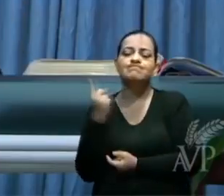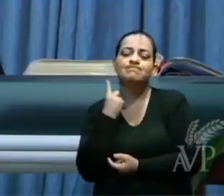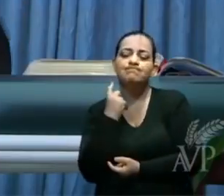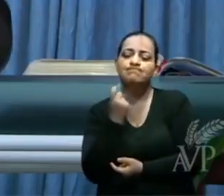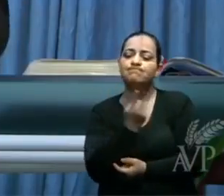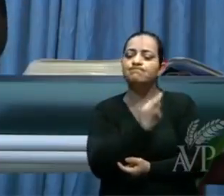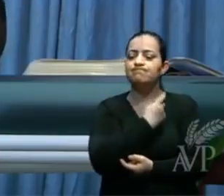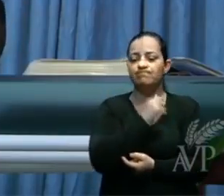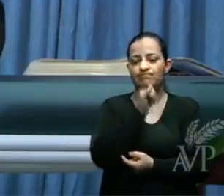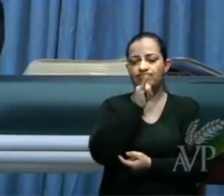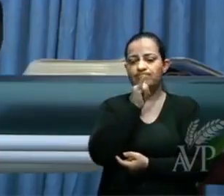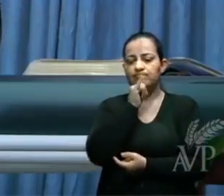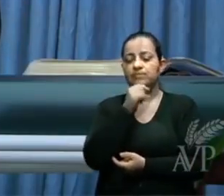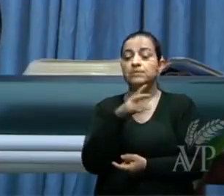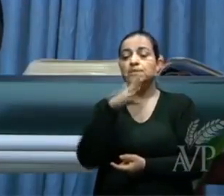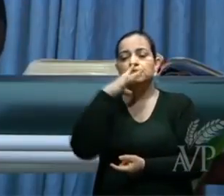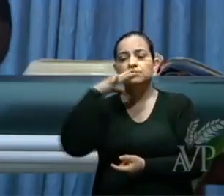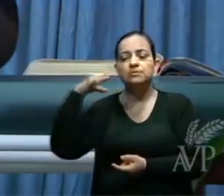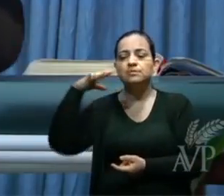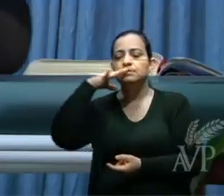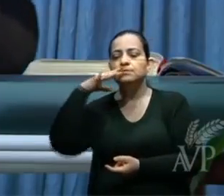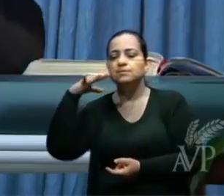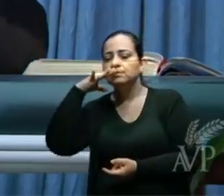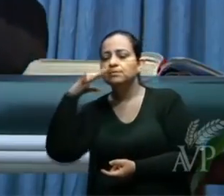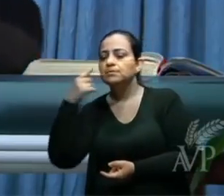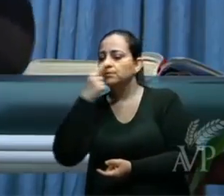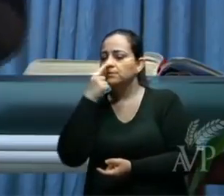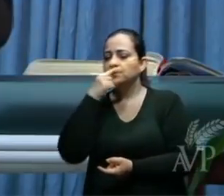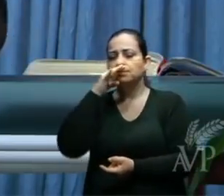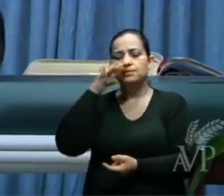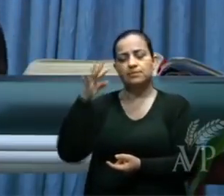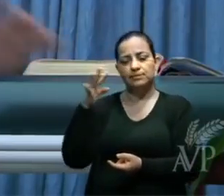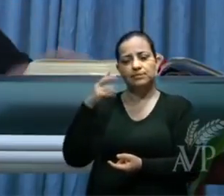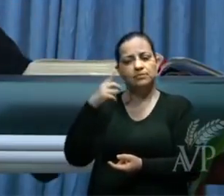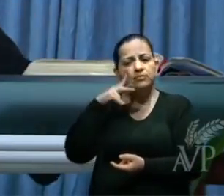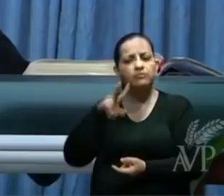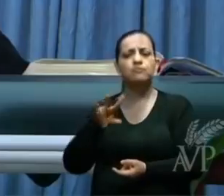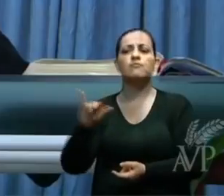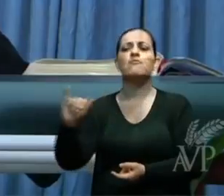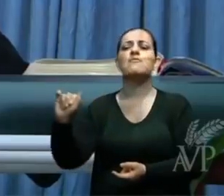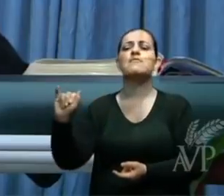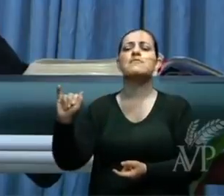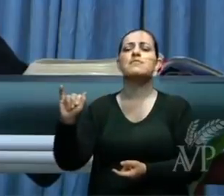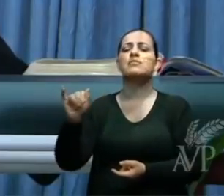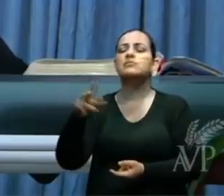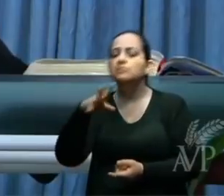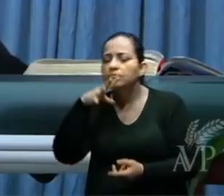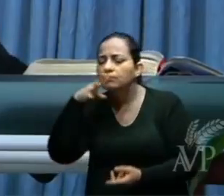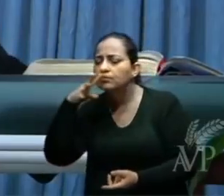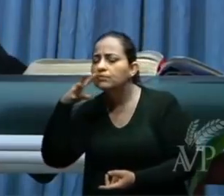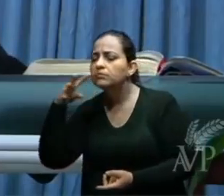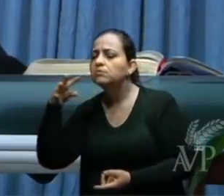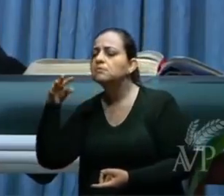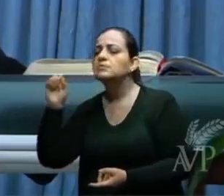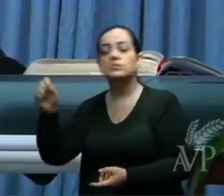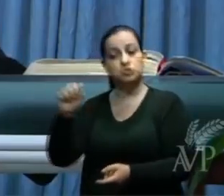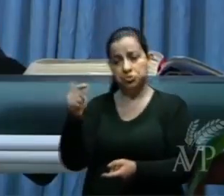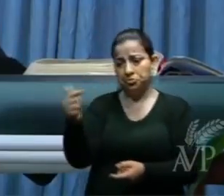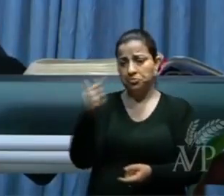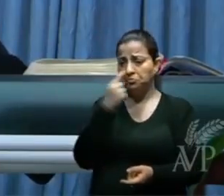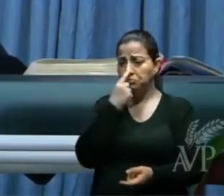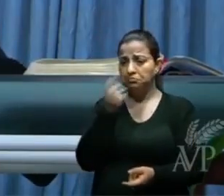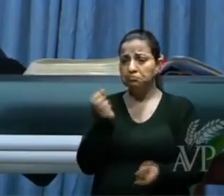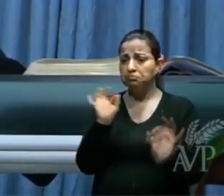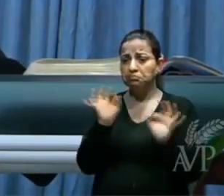e quem tem o paladar aliás o fato vai reconhecê-la quem não tem